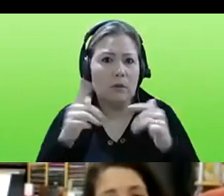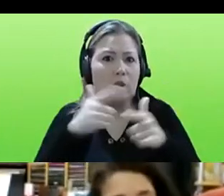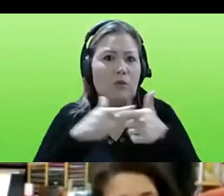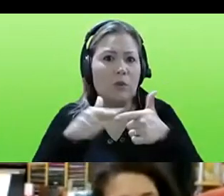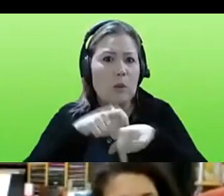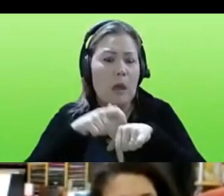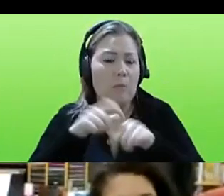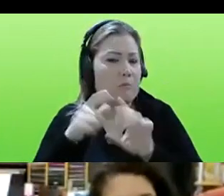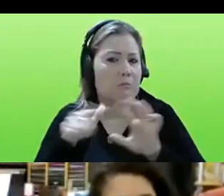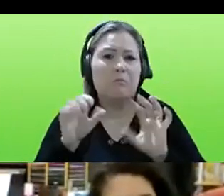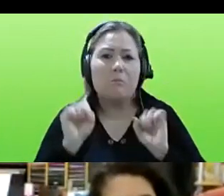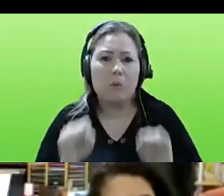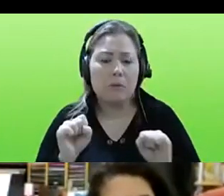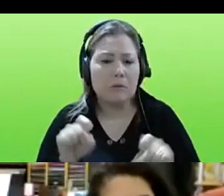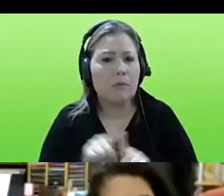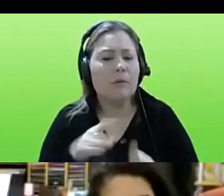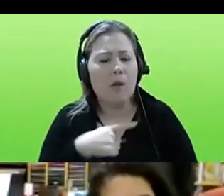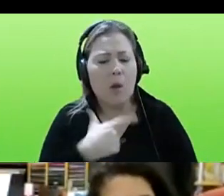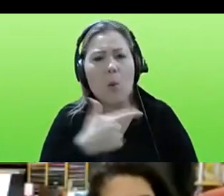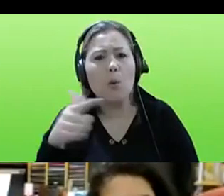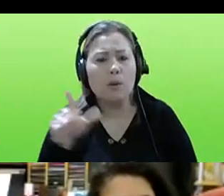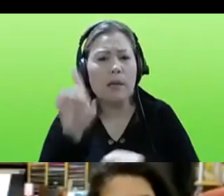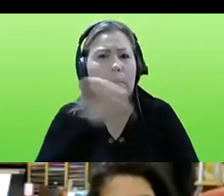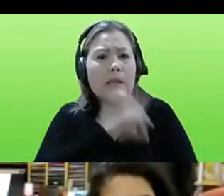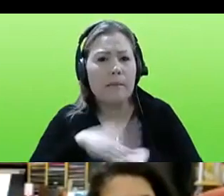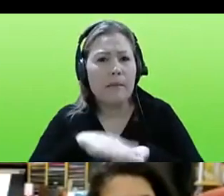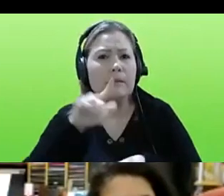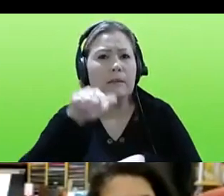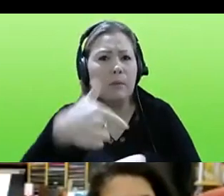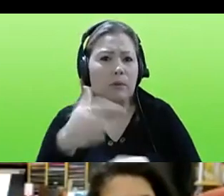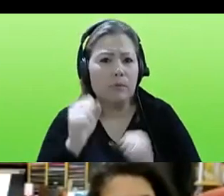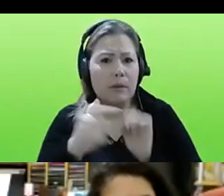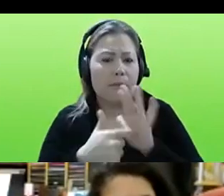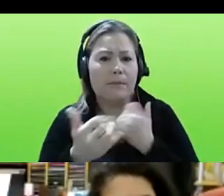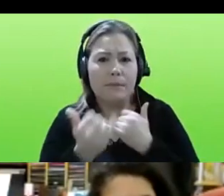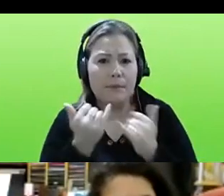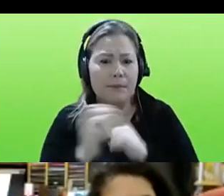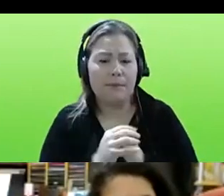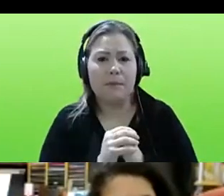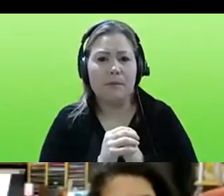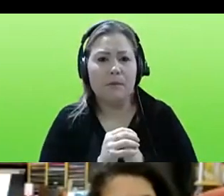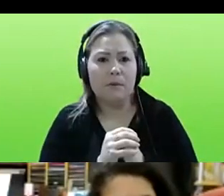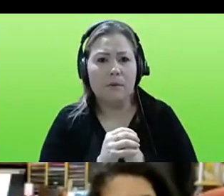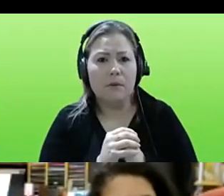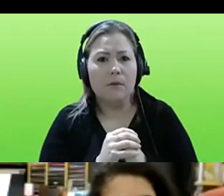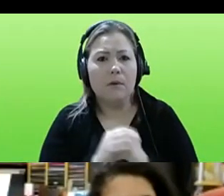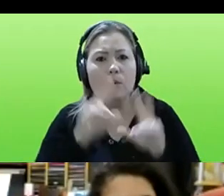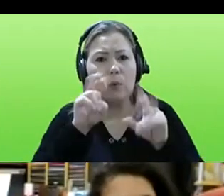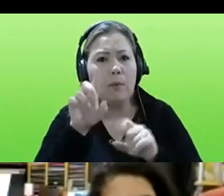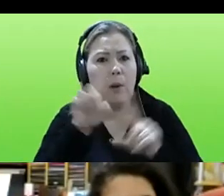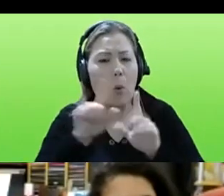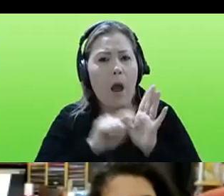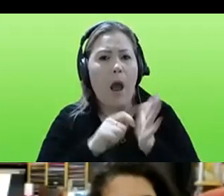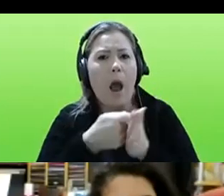como o Emil disse, tem ainda outras, as datas mais para frente, se vai apresentar, por exemplo, não é, sobre algum autor, alguma, não